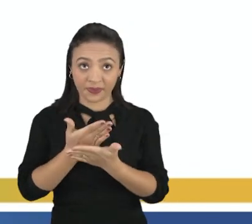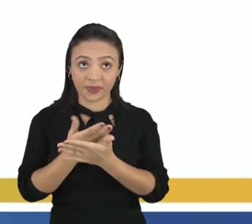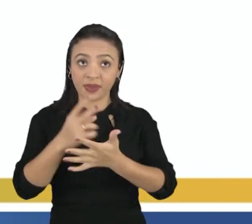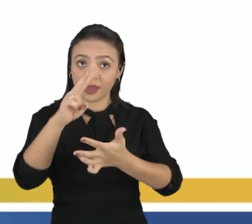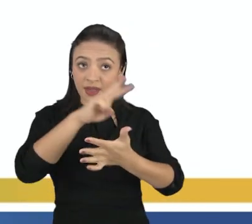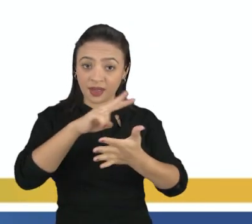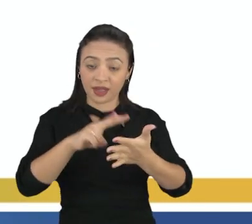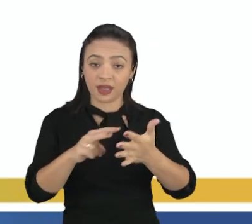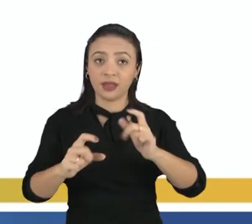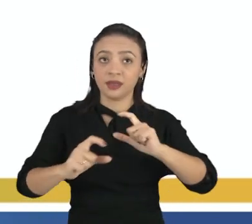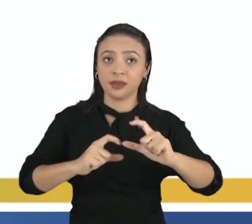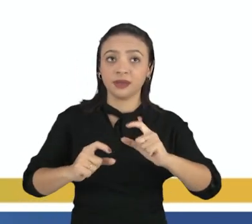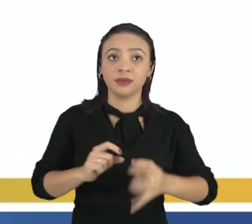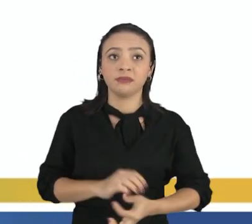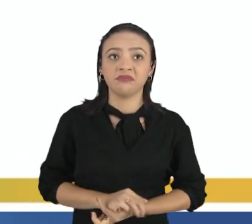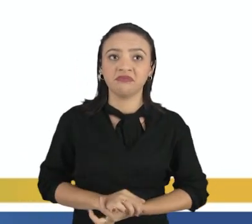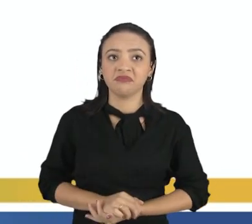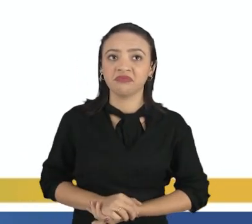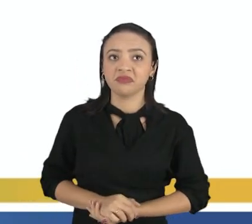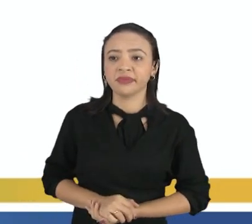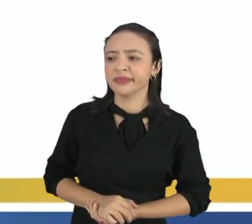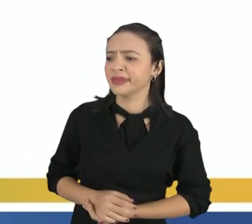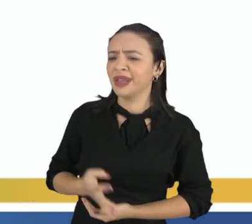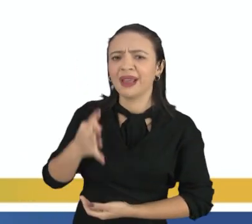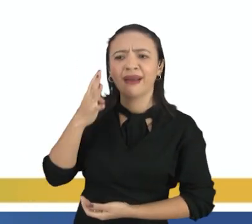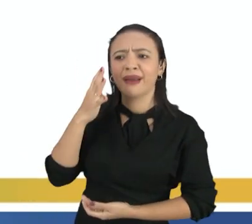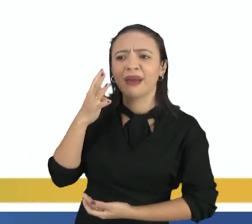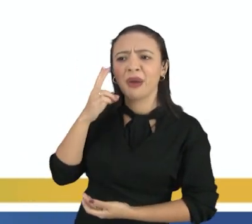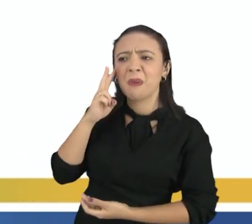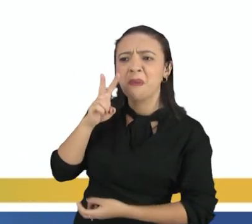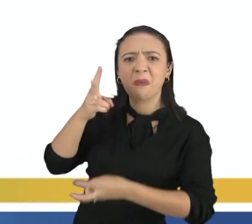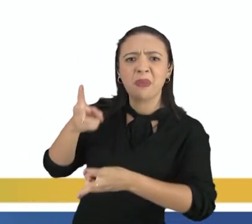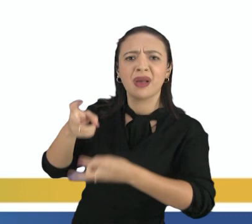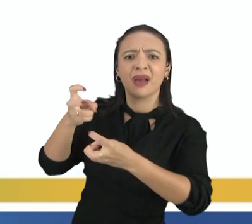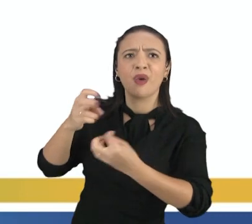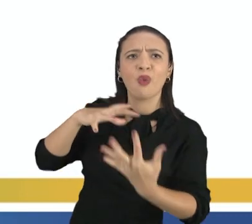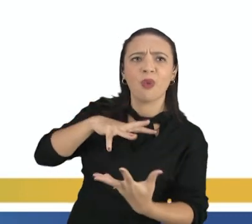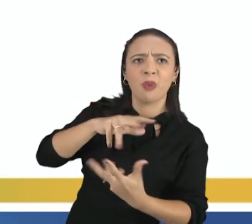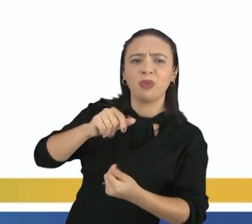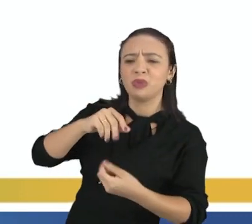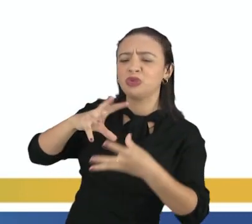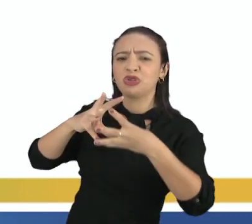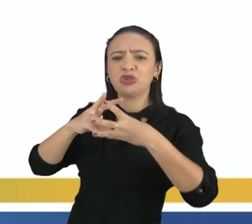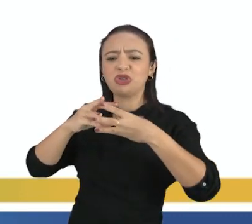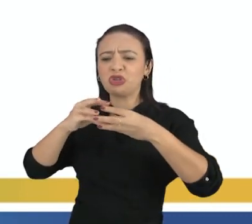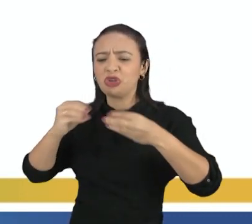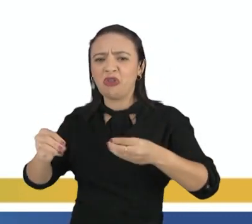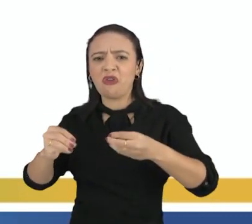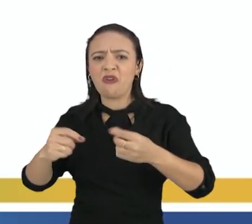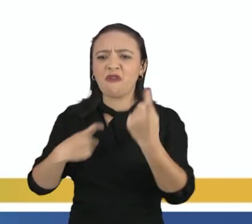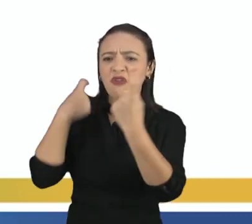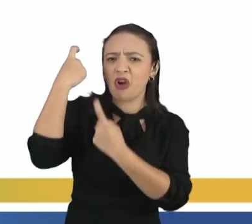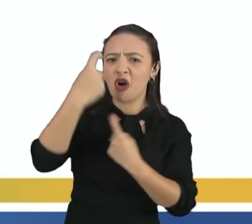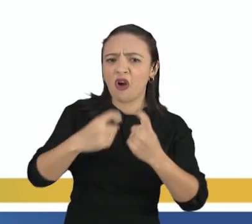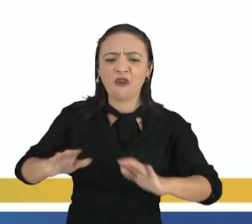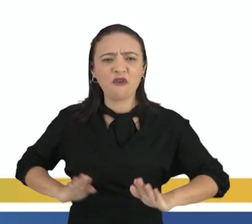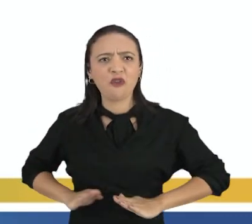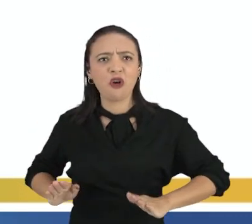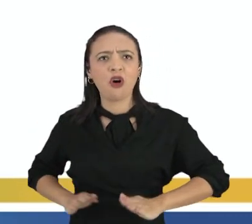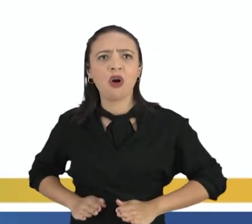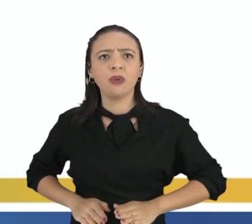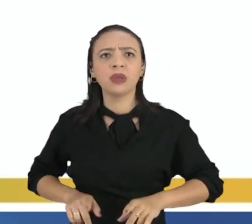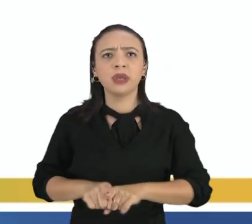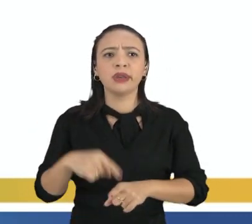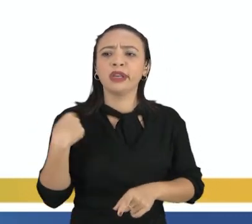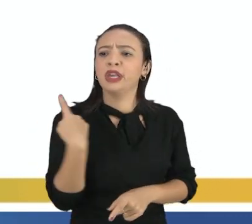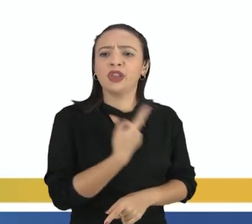essa tirinha. É incrível o mundo se acabando em violência, poluição, fome seca, e nós aqui torcendo para uma